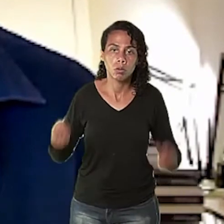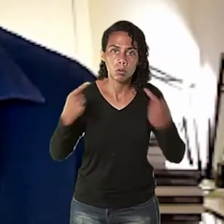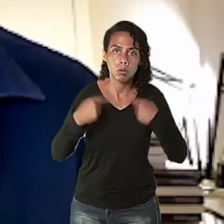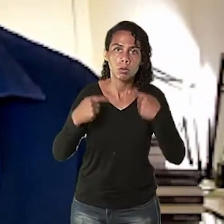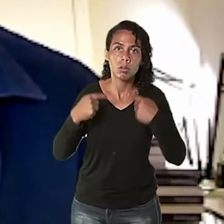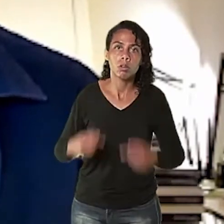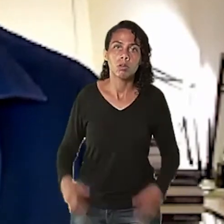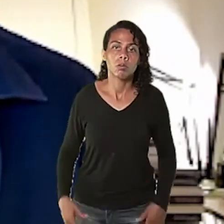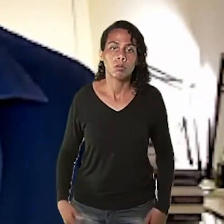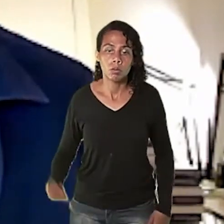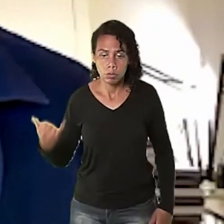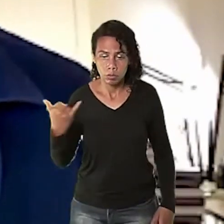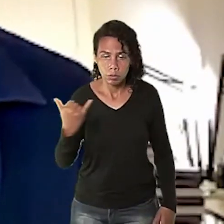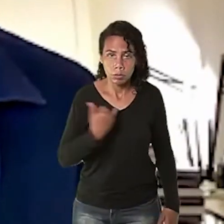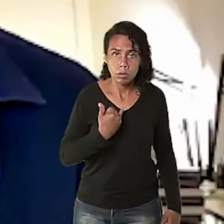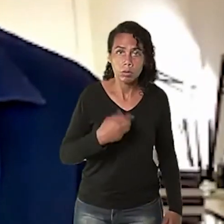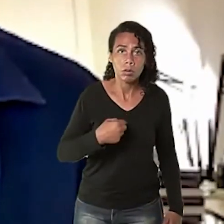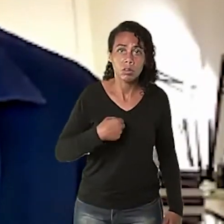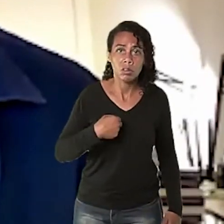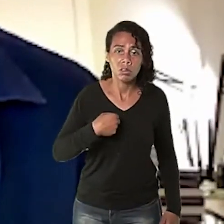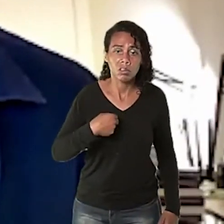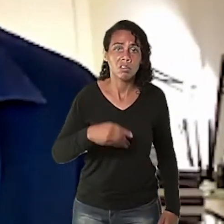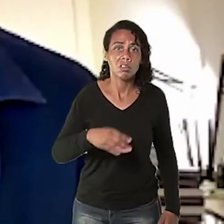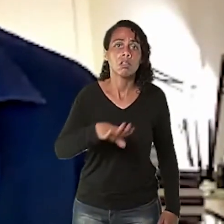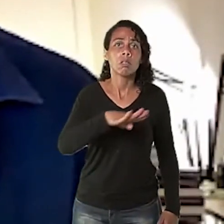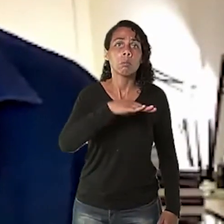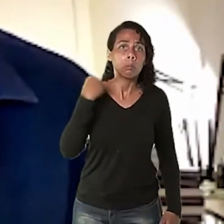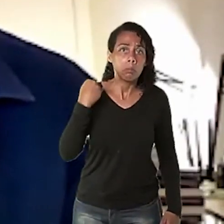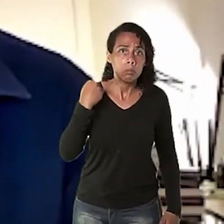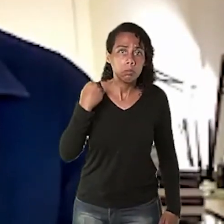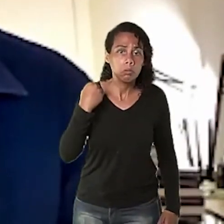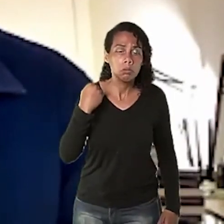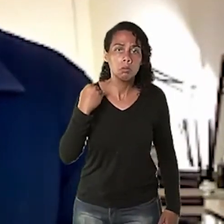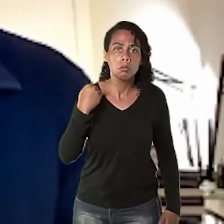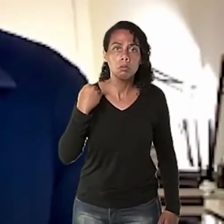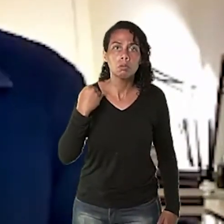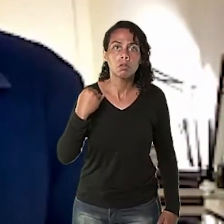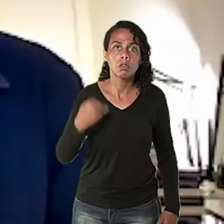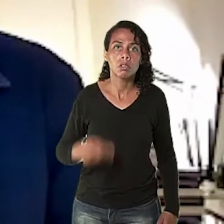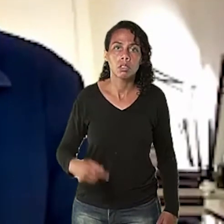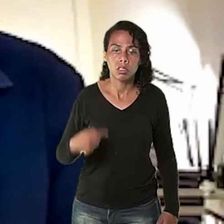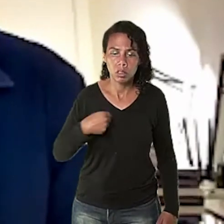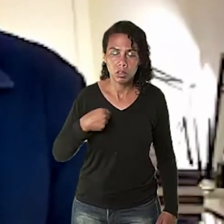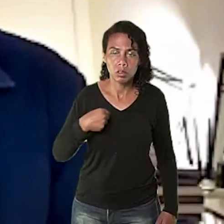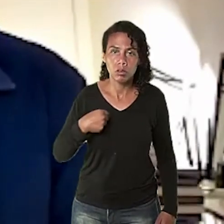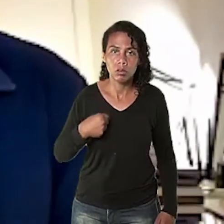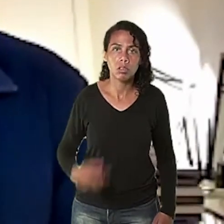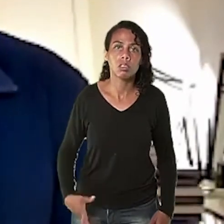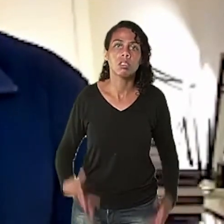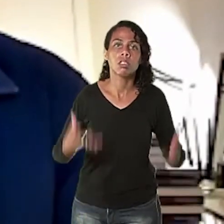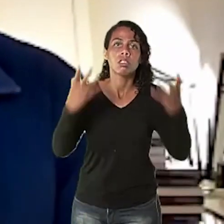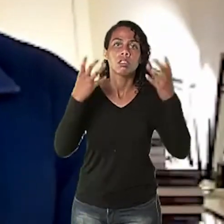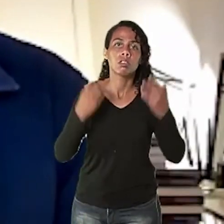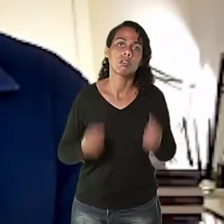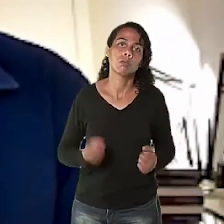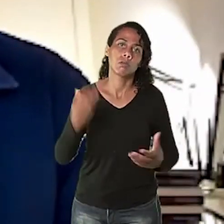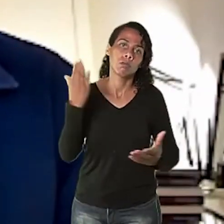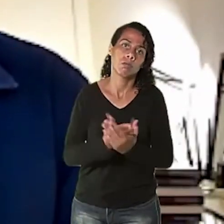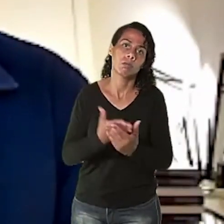Igreja Universal, mas o governo tentou abrir 3 inquéritos criminais contra